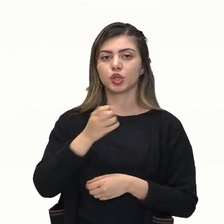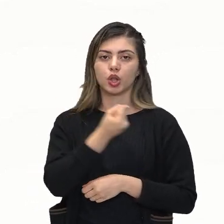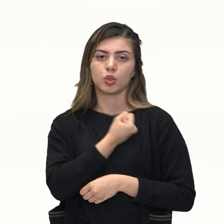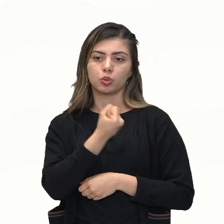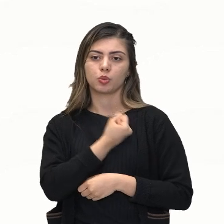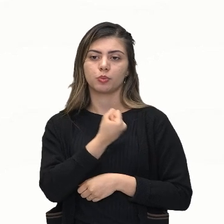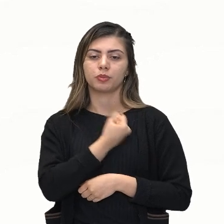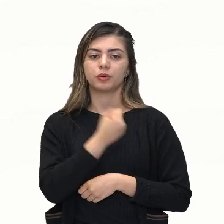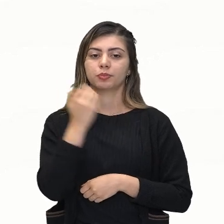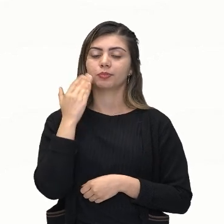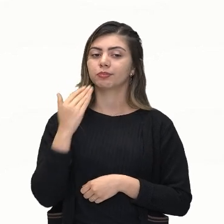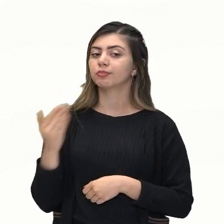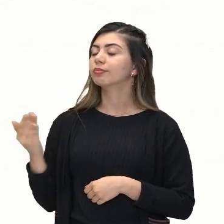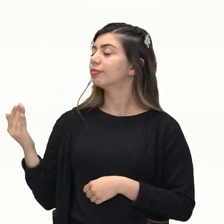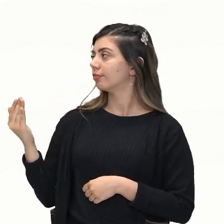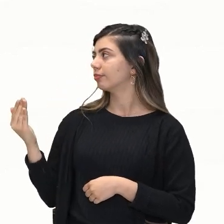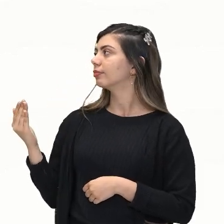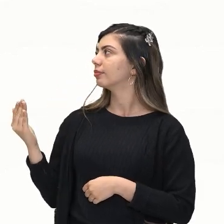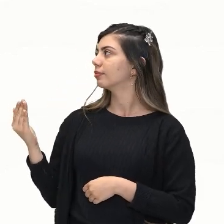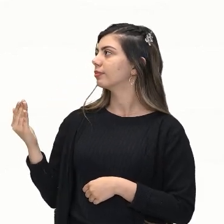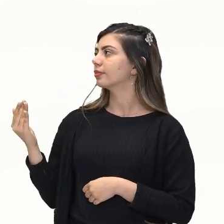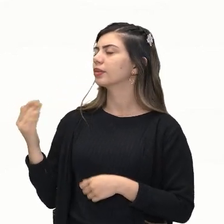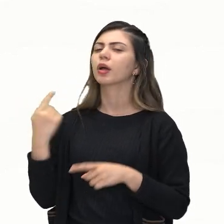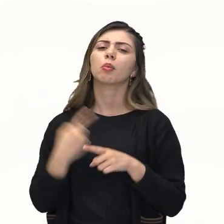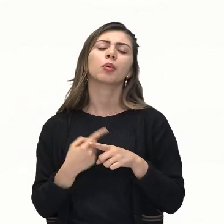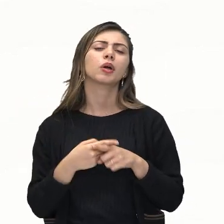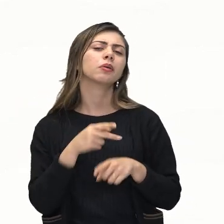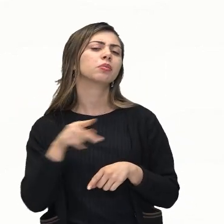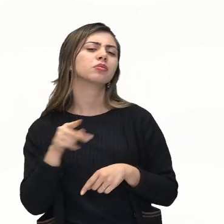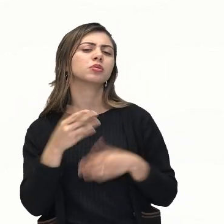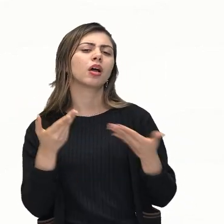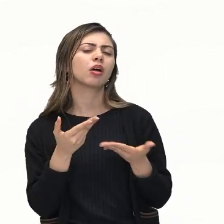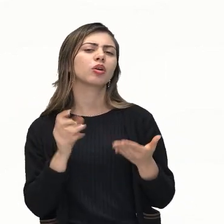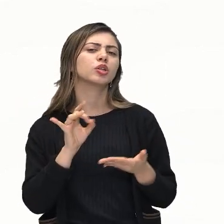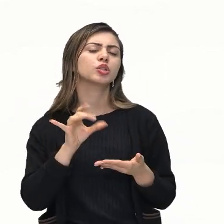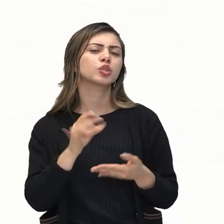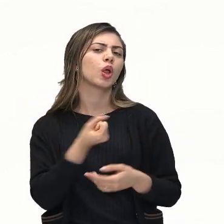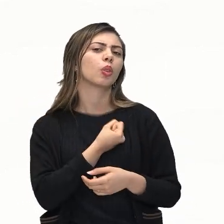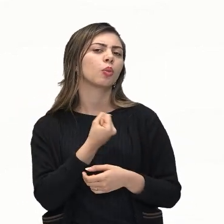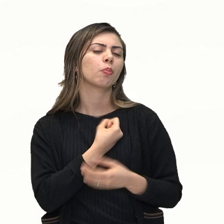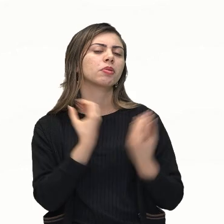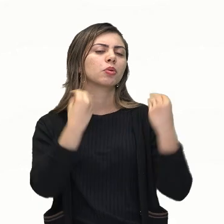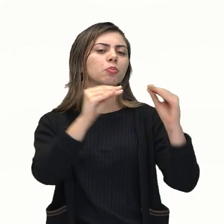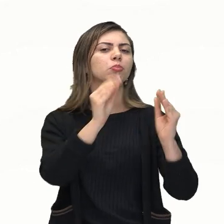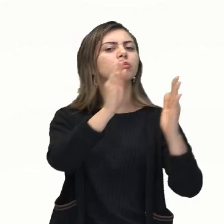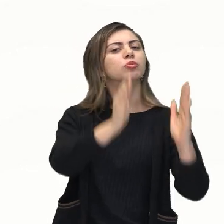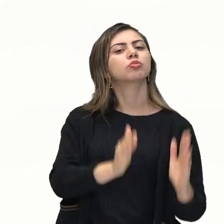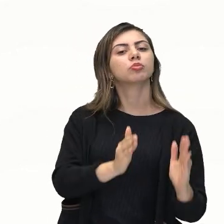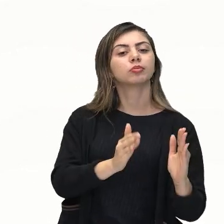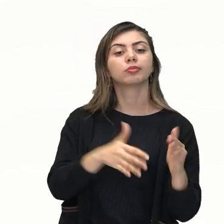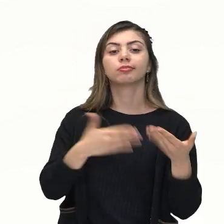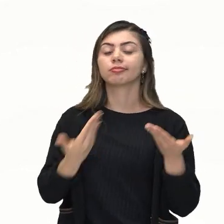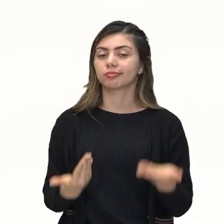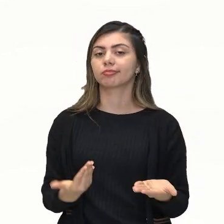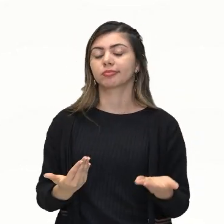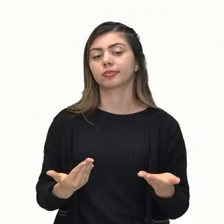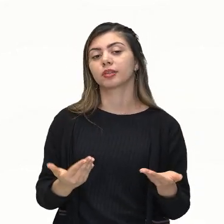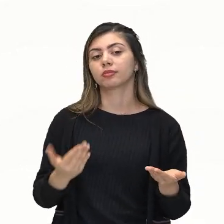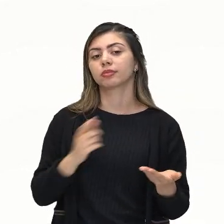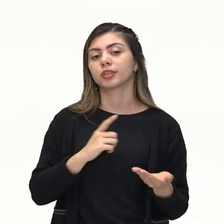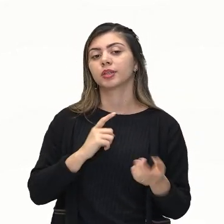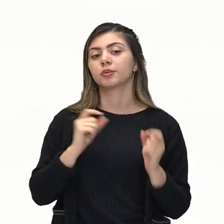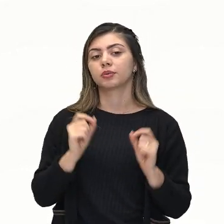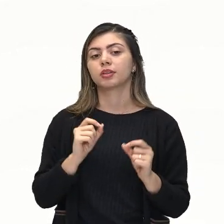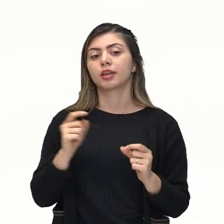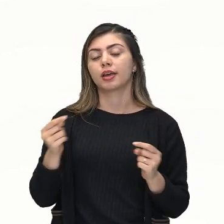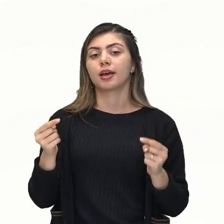números. Ah, por que, professor, que a gente vai começar pela grandeza que tem somente números? Porque você vai colocar exatamente a ponta